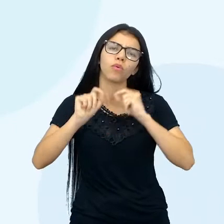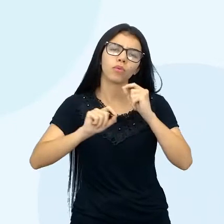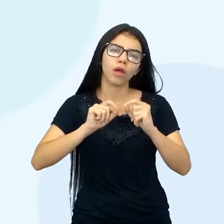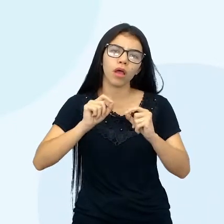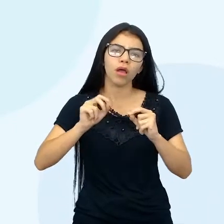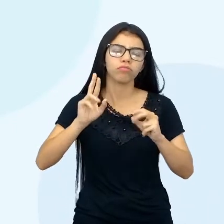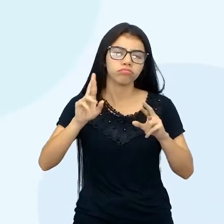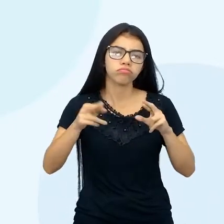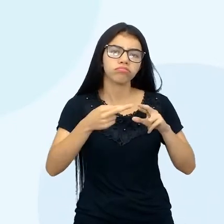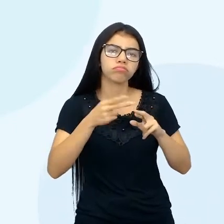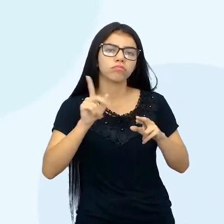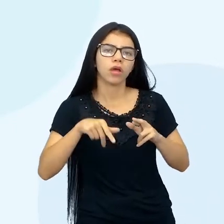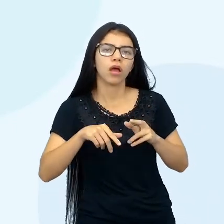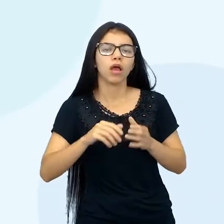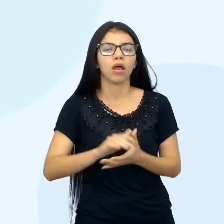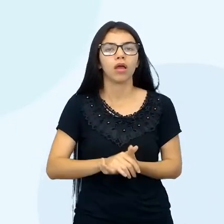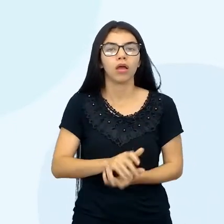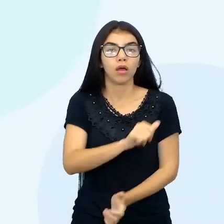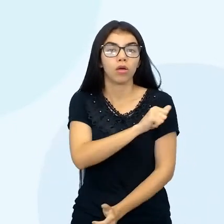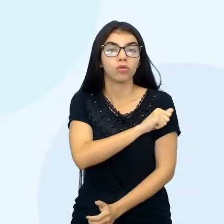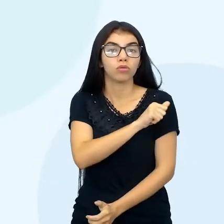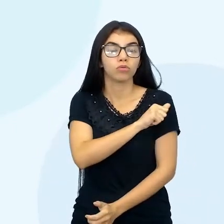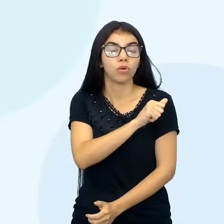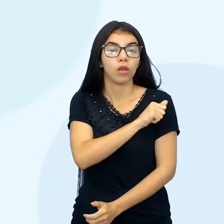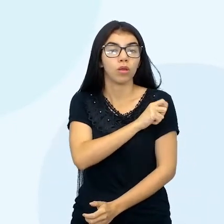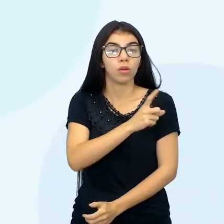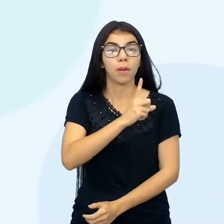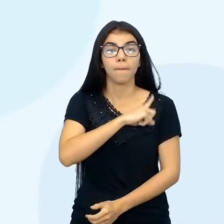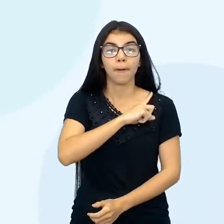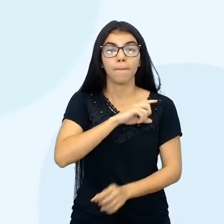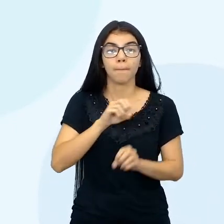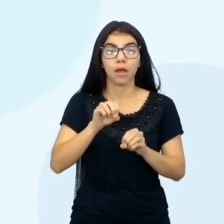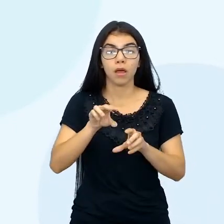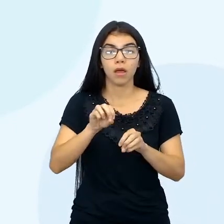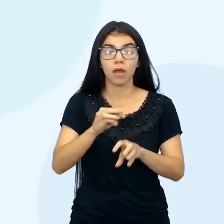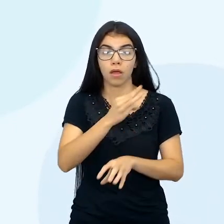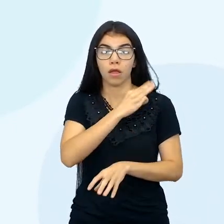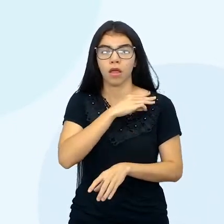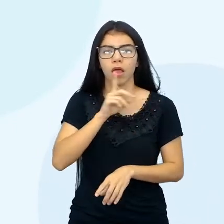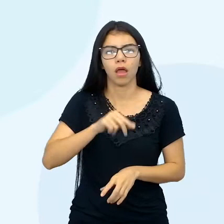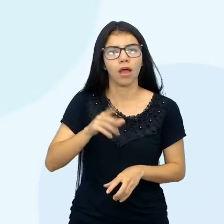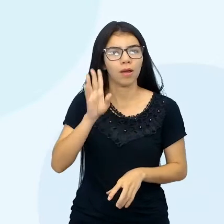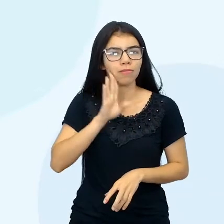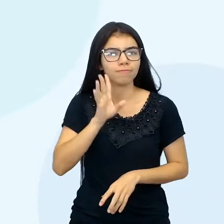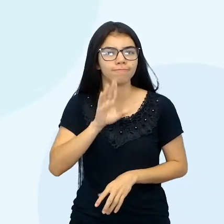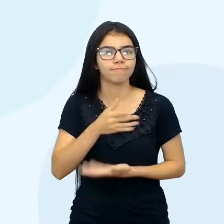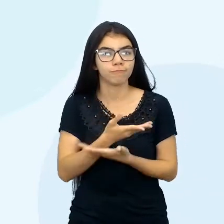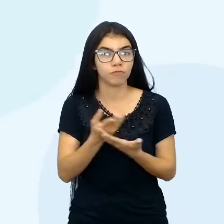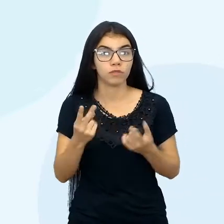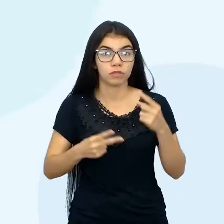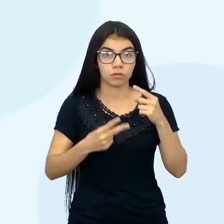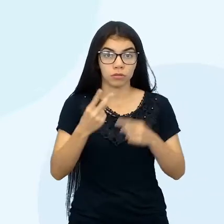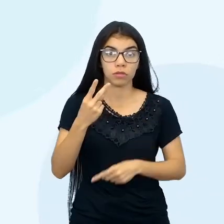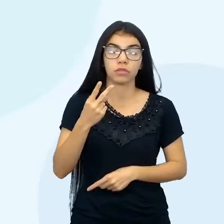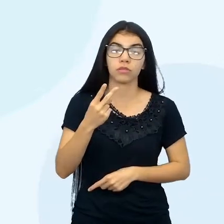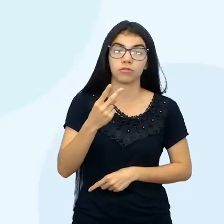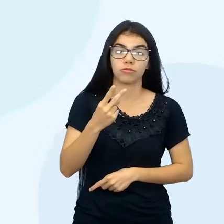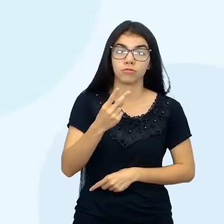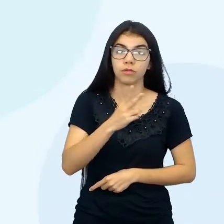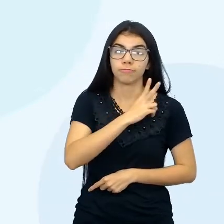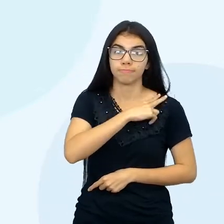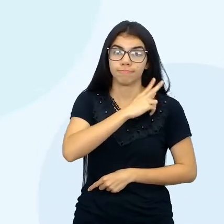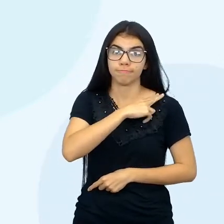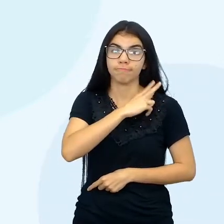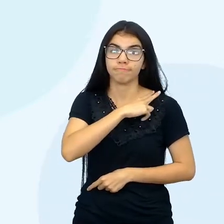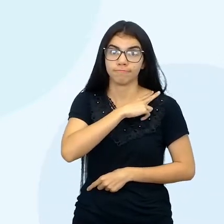preferencialmente aos estudantes da primeira série do ensino médio. É isso. Então, olha que bacana. Vocês estão na segunda série e a